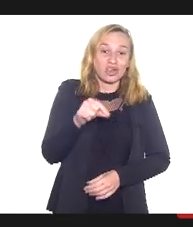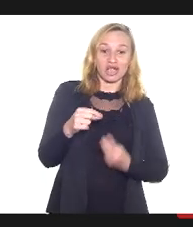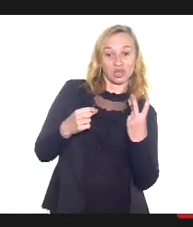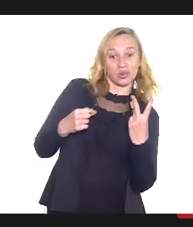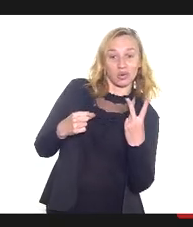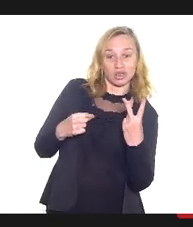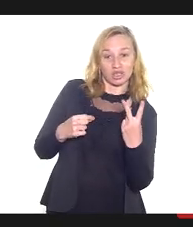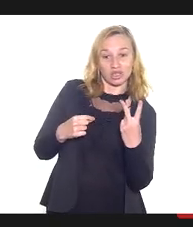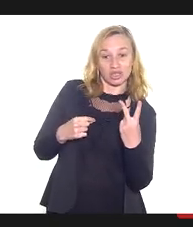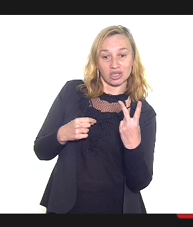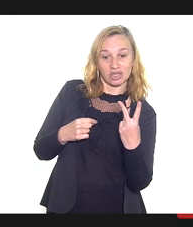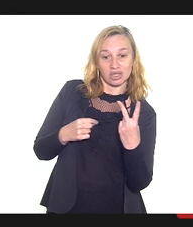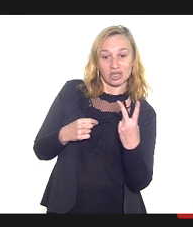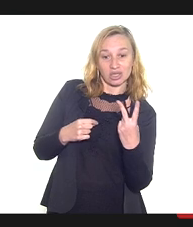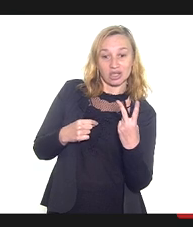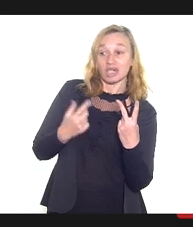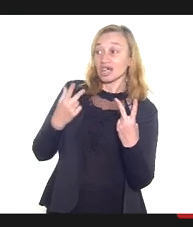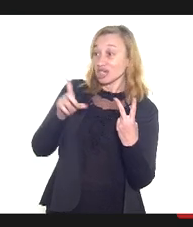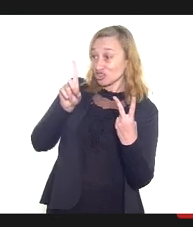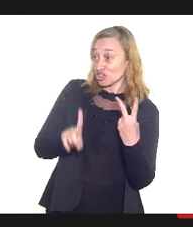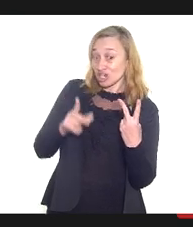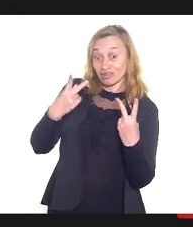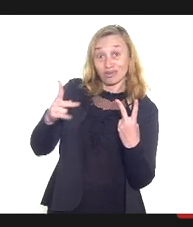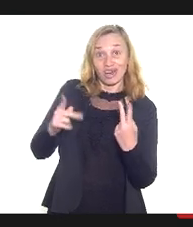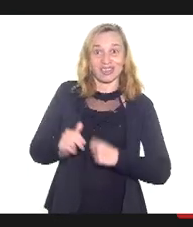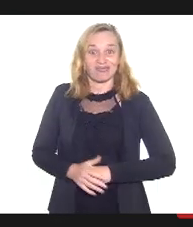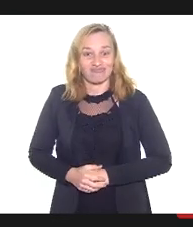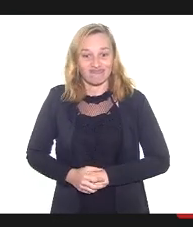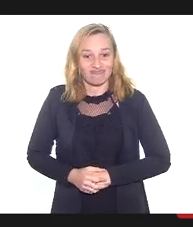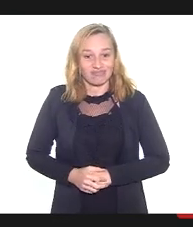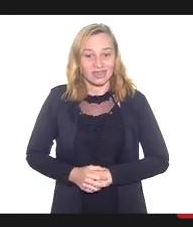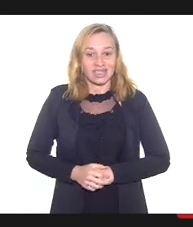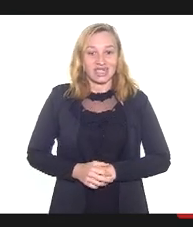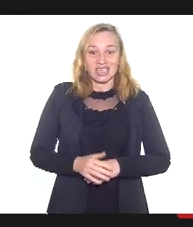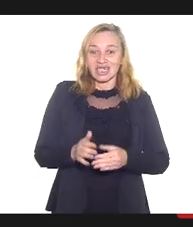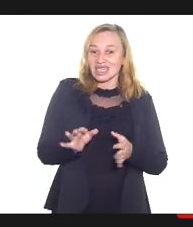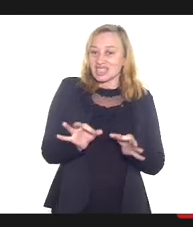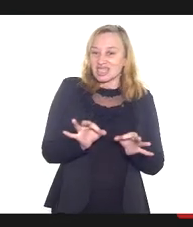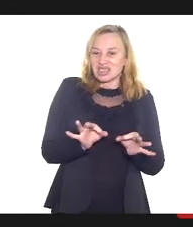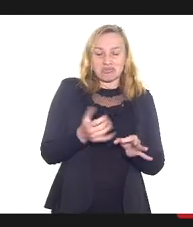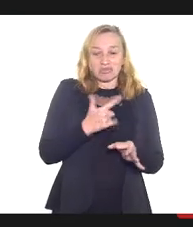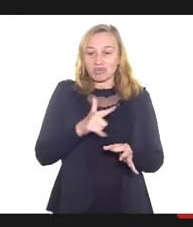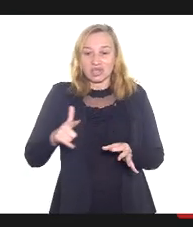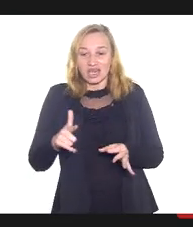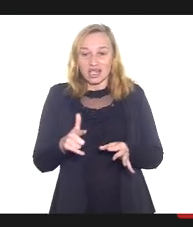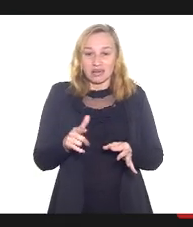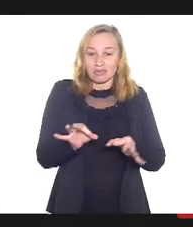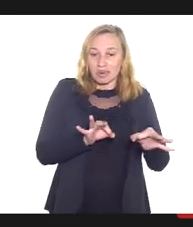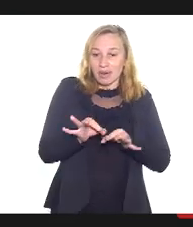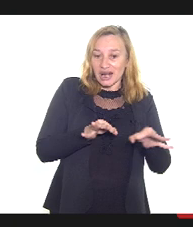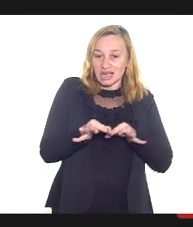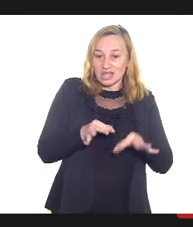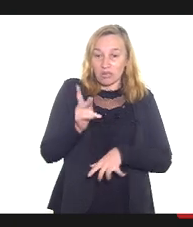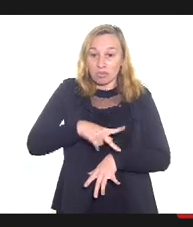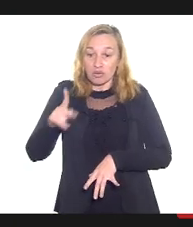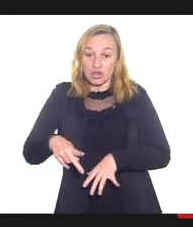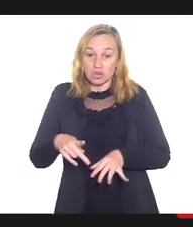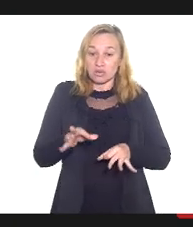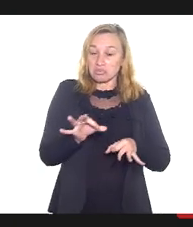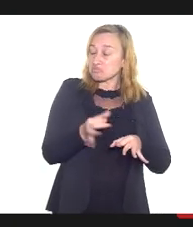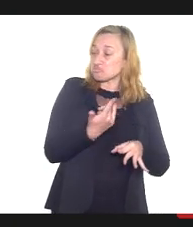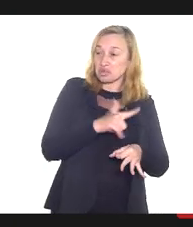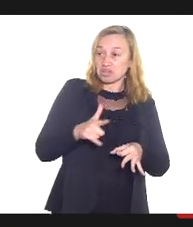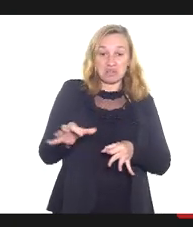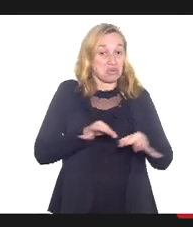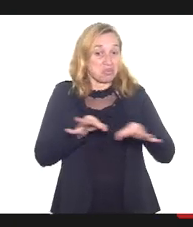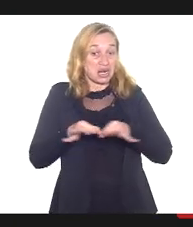ao mesmo tempo, que deveria ser um direito deles. Né? Então, desorganiza as famílias, os professores e a escola como um todo.